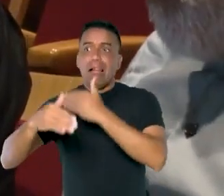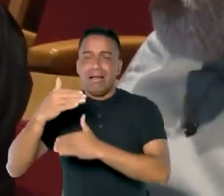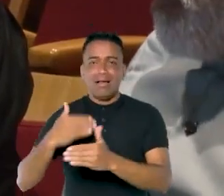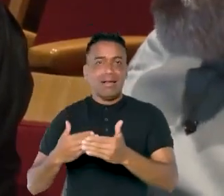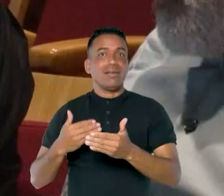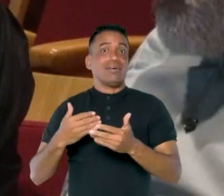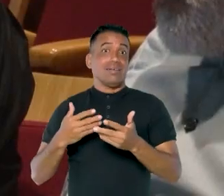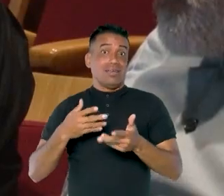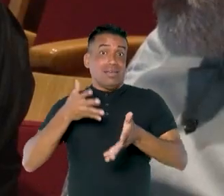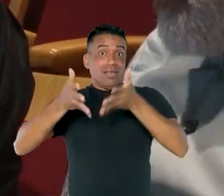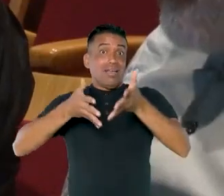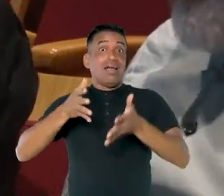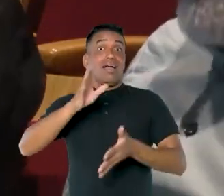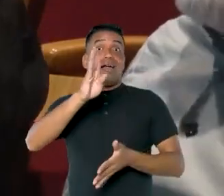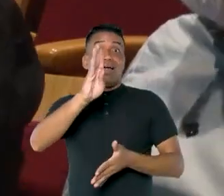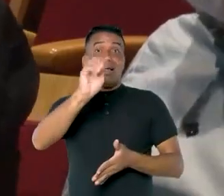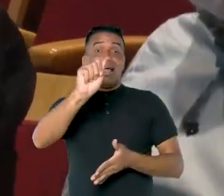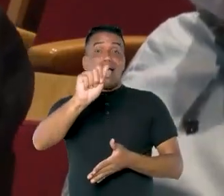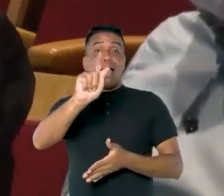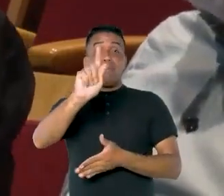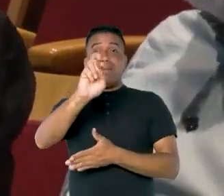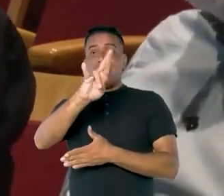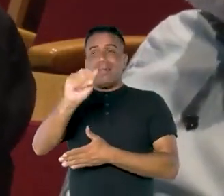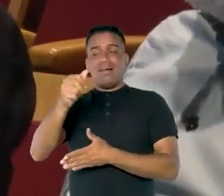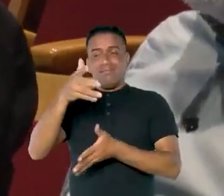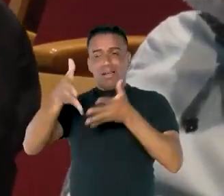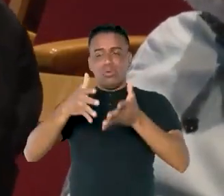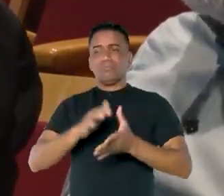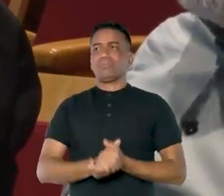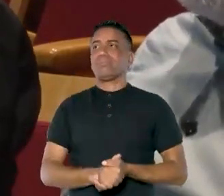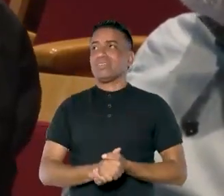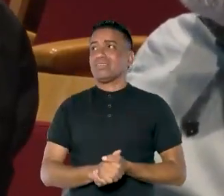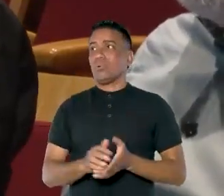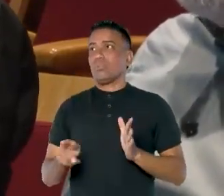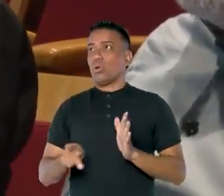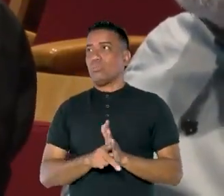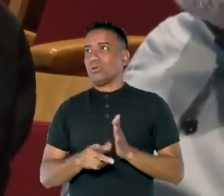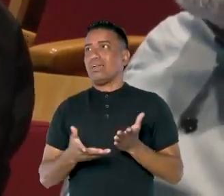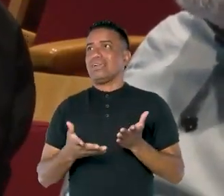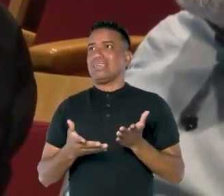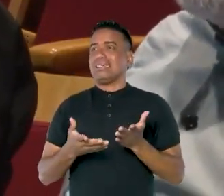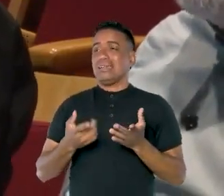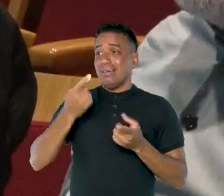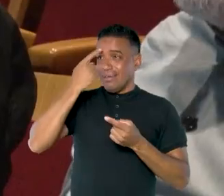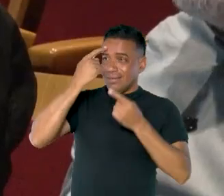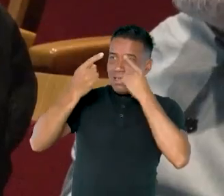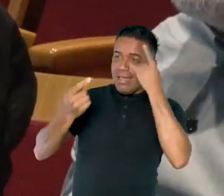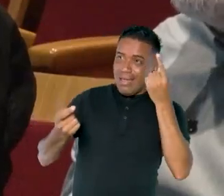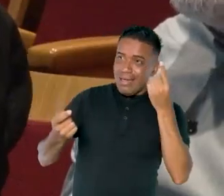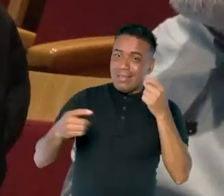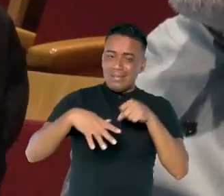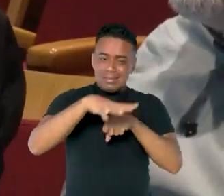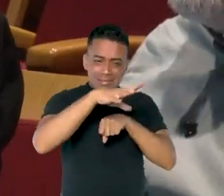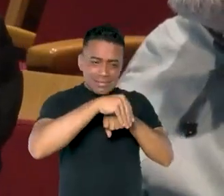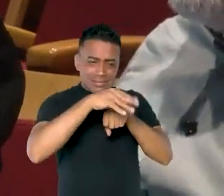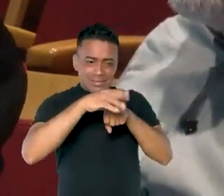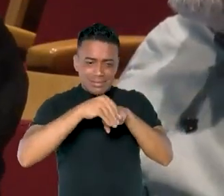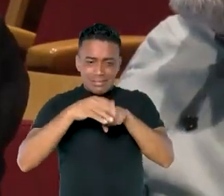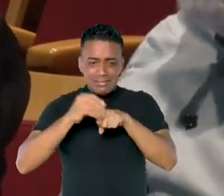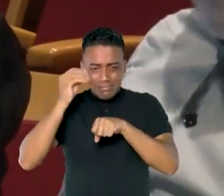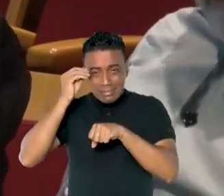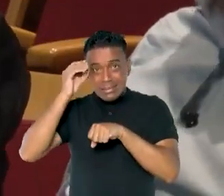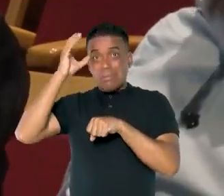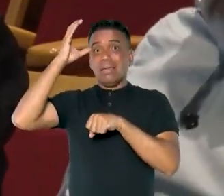da transmissão intergeracional de ideias e saberes. Hoje em